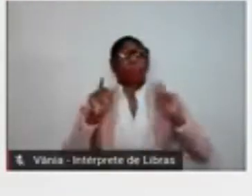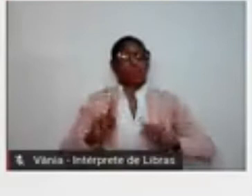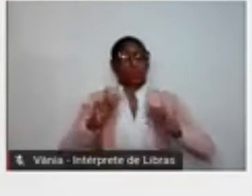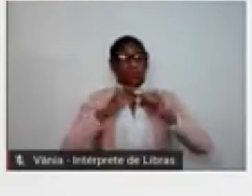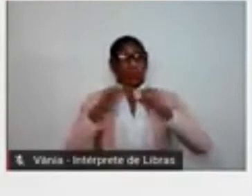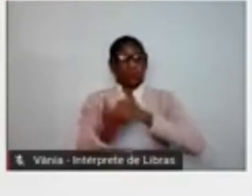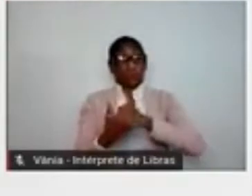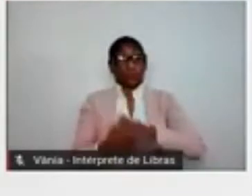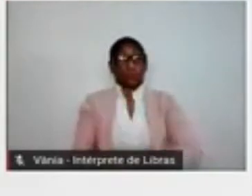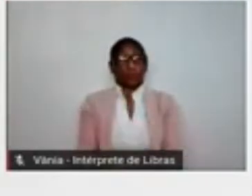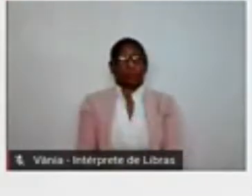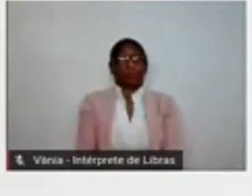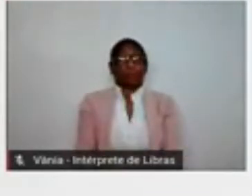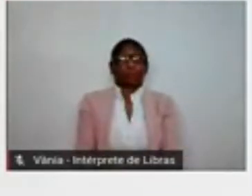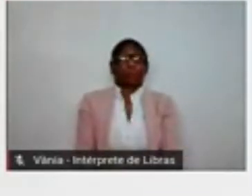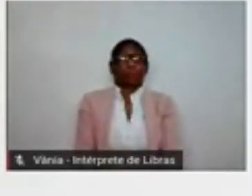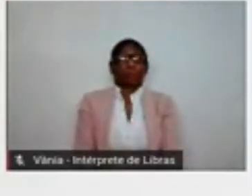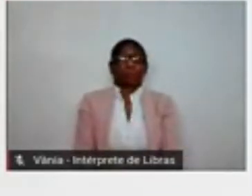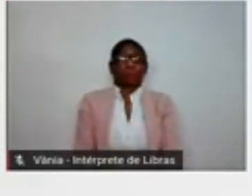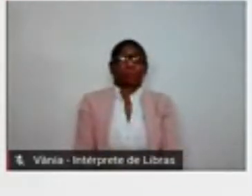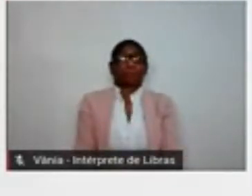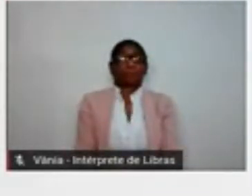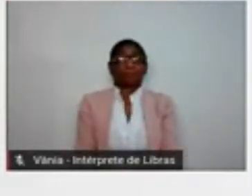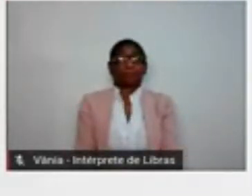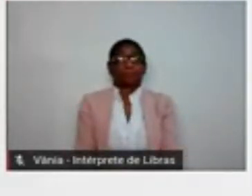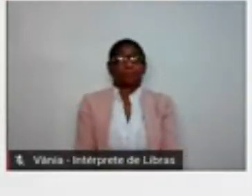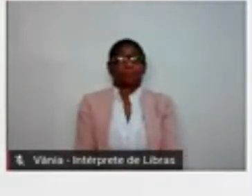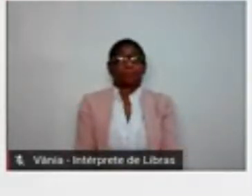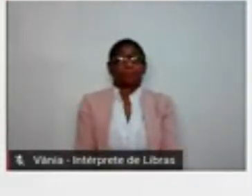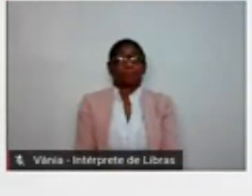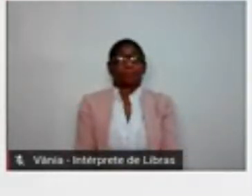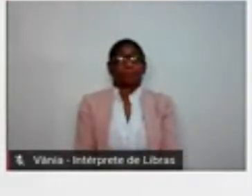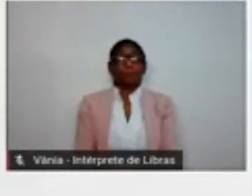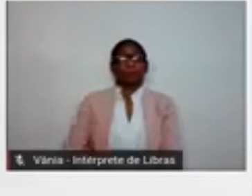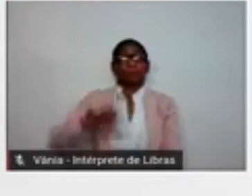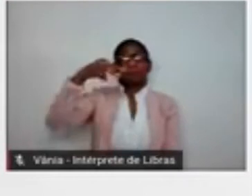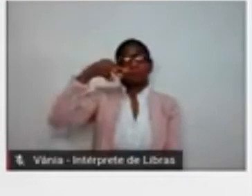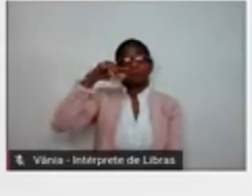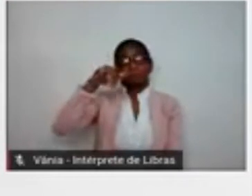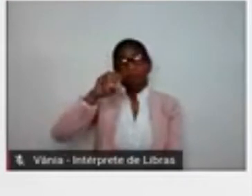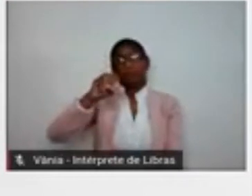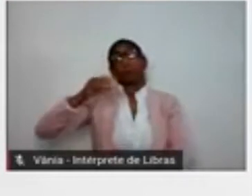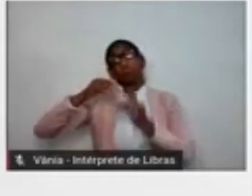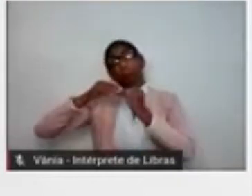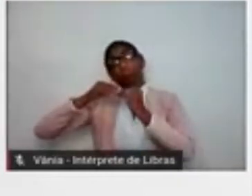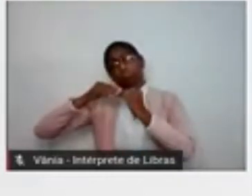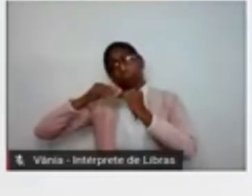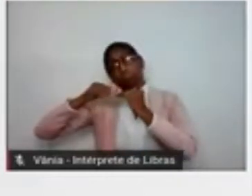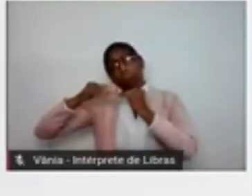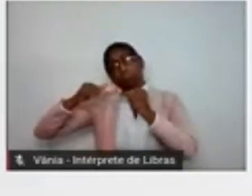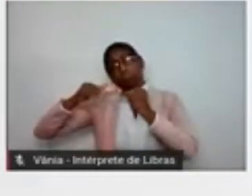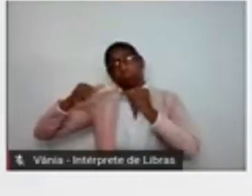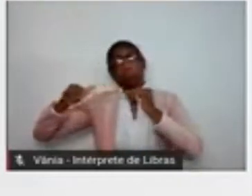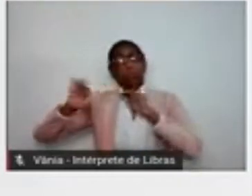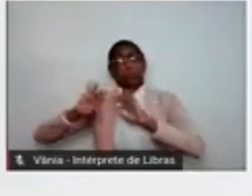confirmados aqui no estado. E aí a gente vê lá que maio, né, vinha numa certa estabilidade, num patamar